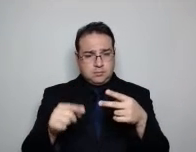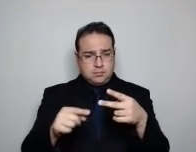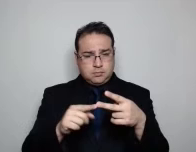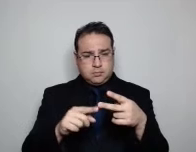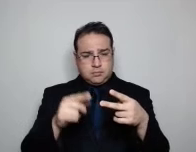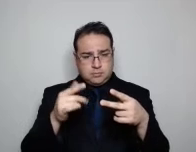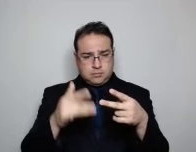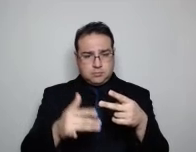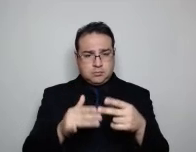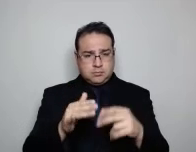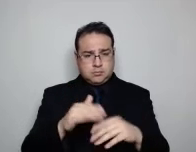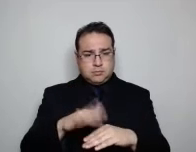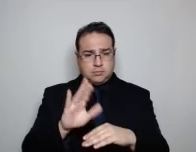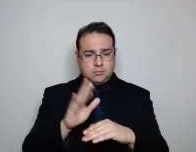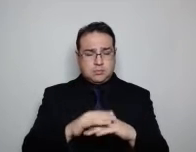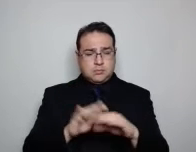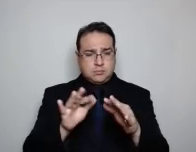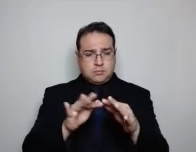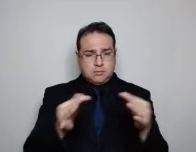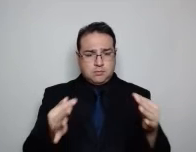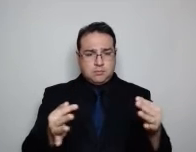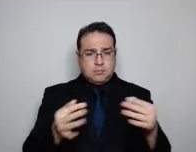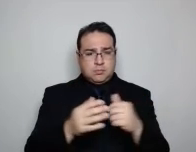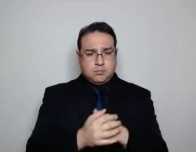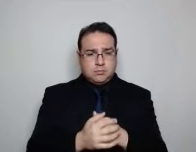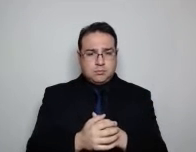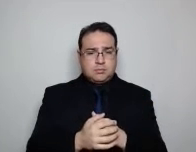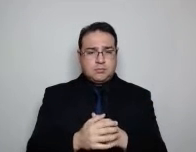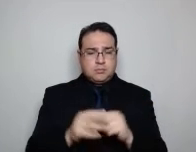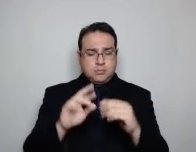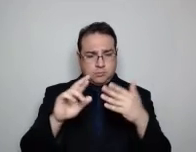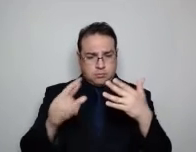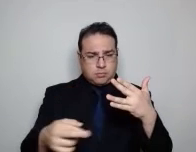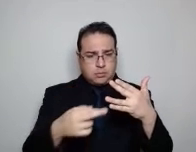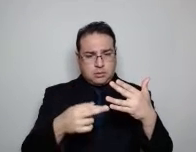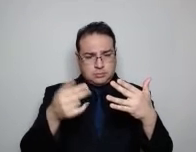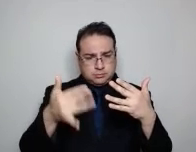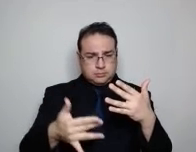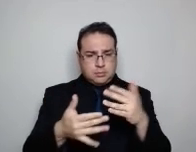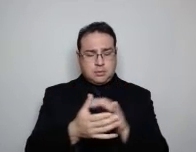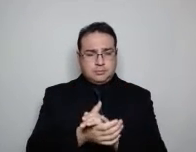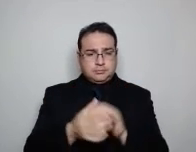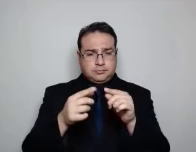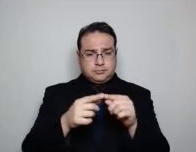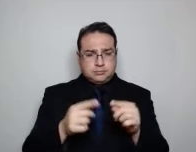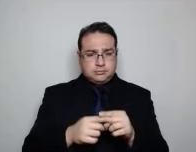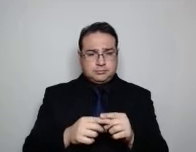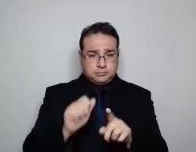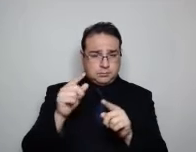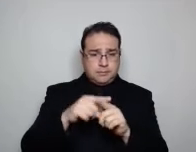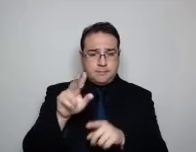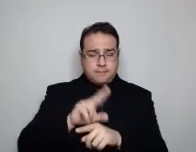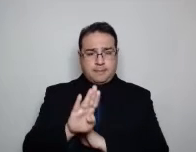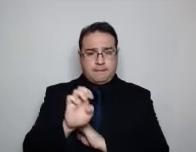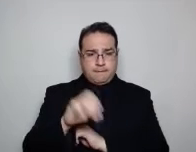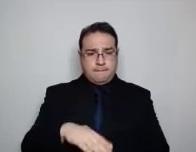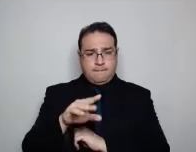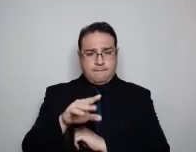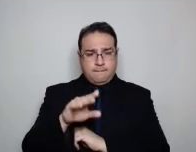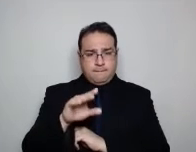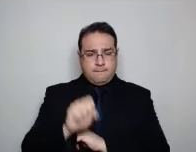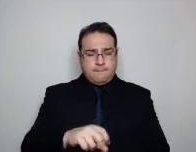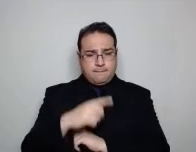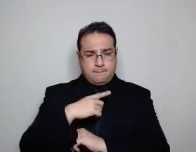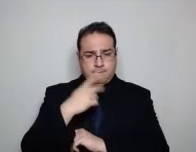fixação de aluguel pelo uso exclusivo do bem comum. Na separação fática, o meu cliente deixou o lar comum, que